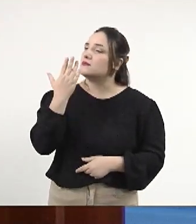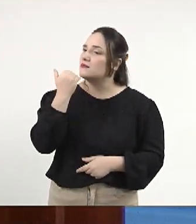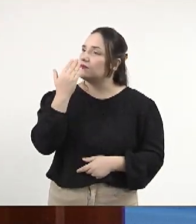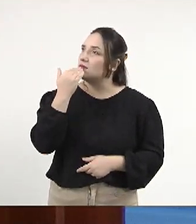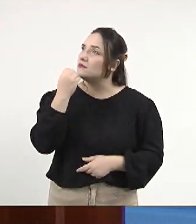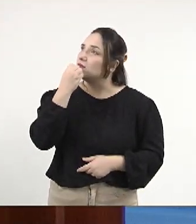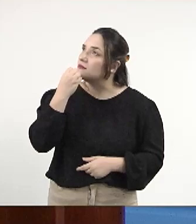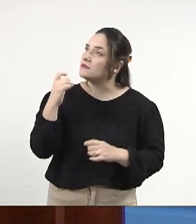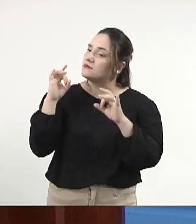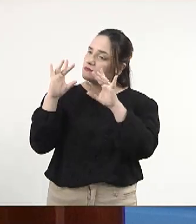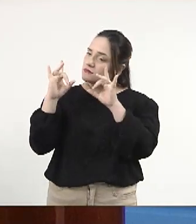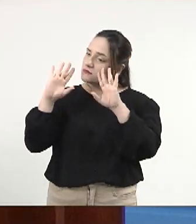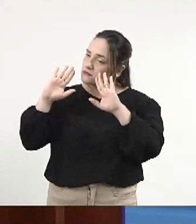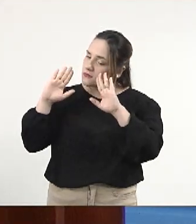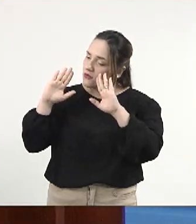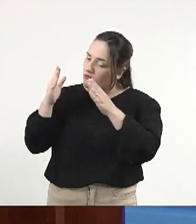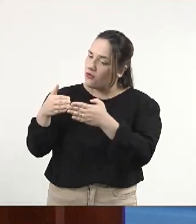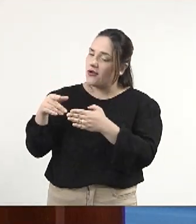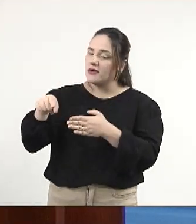alimentação especial?